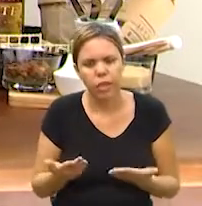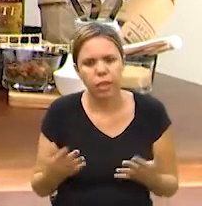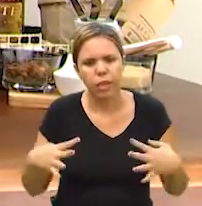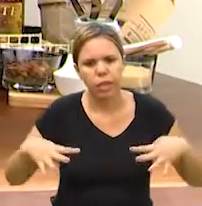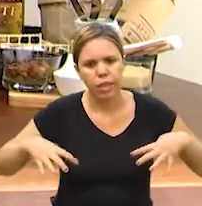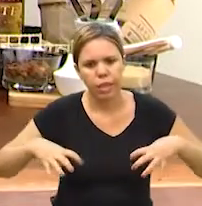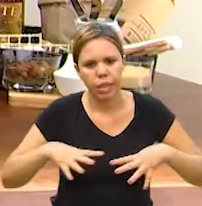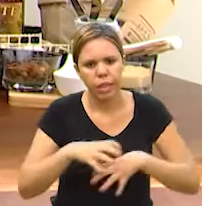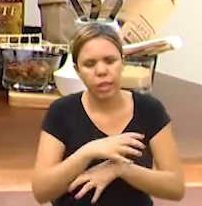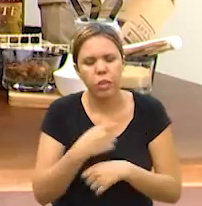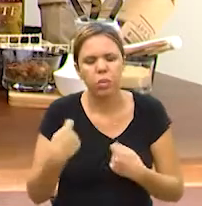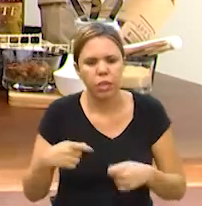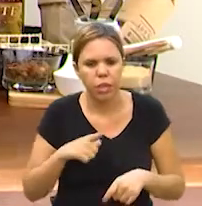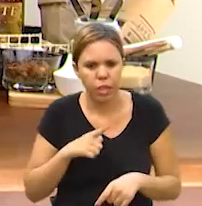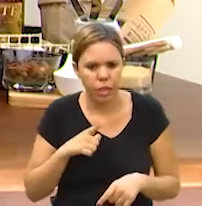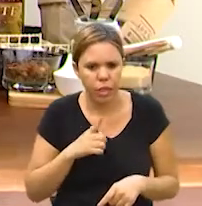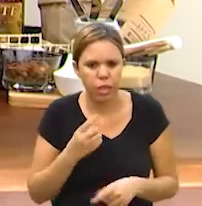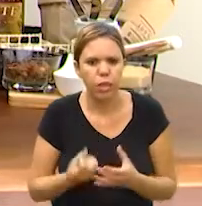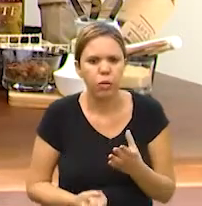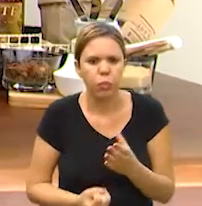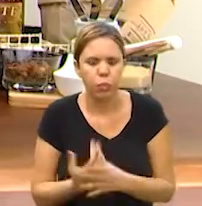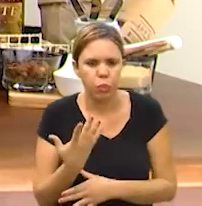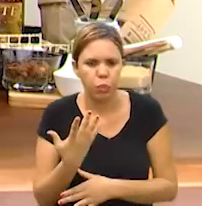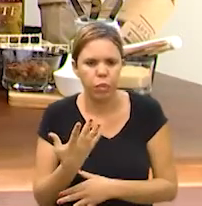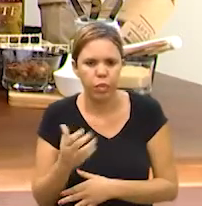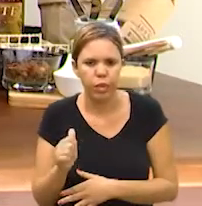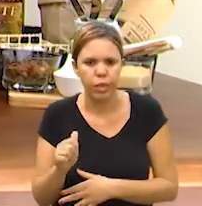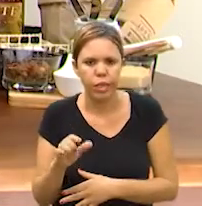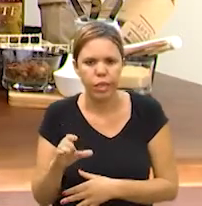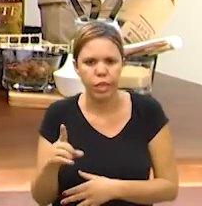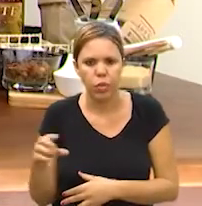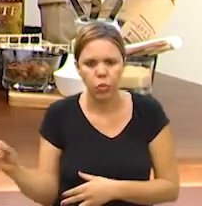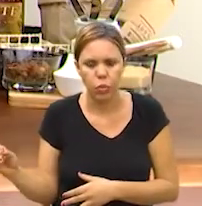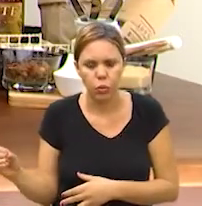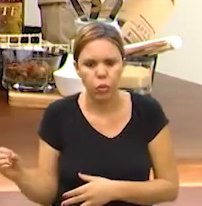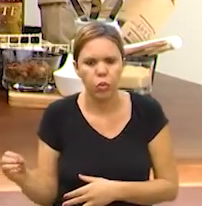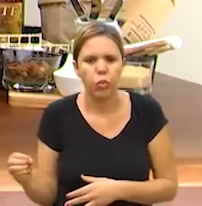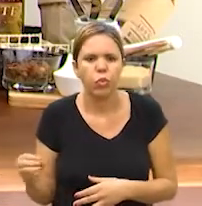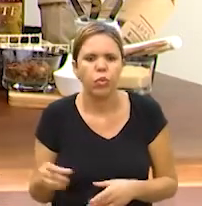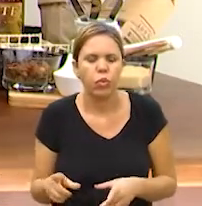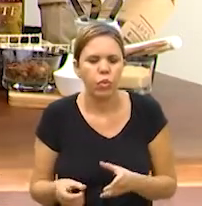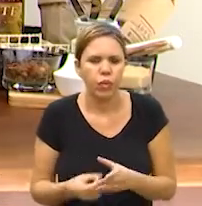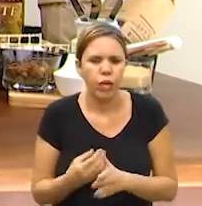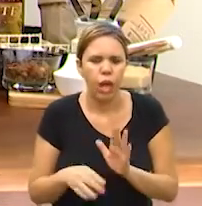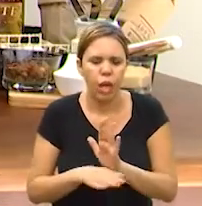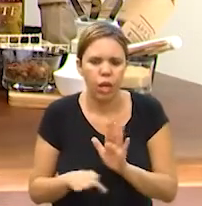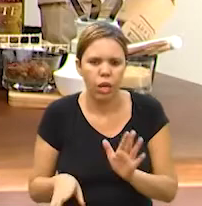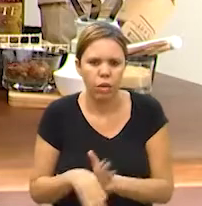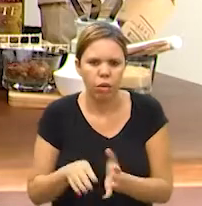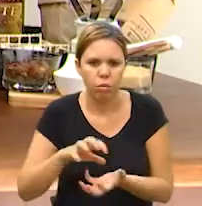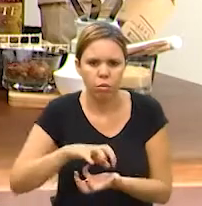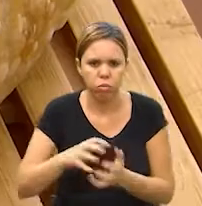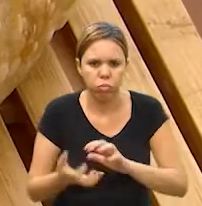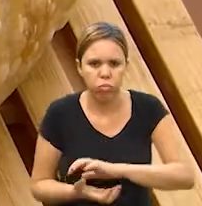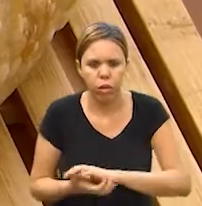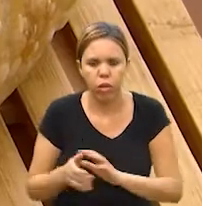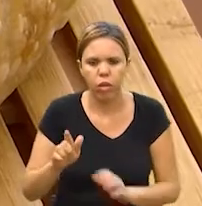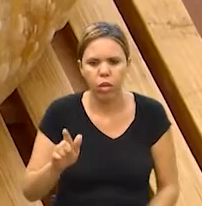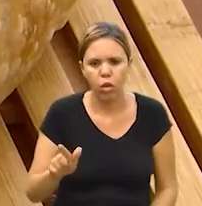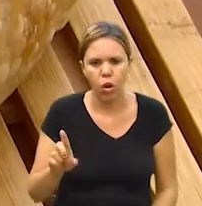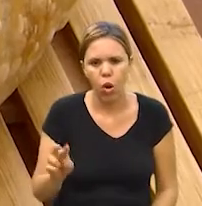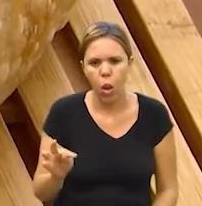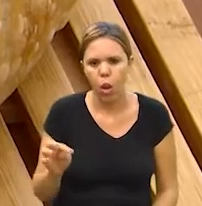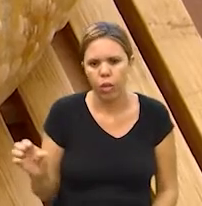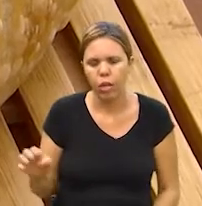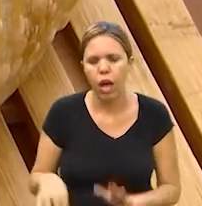bactérias fermentativas que eu preciso, que vão produzir ácido lático e ácido acético, que vão degradar o glúten, preparando para a